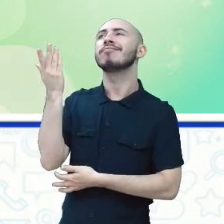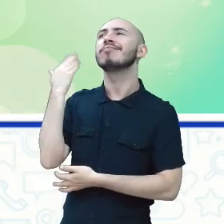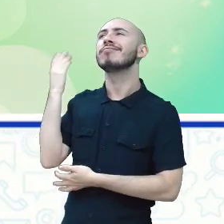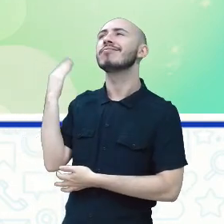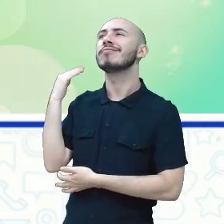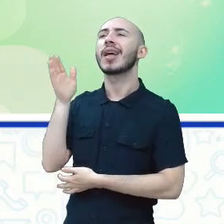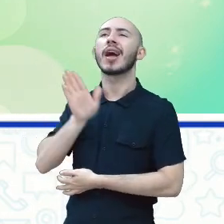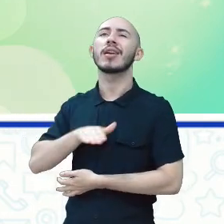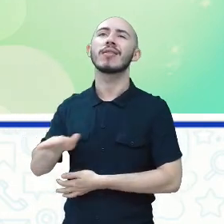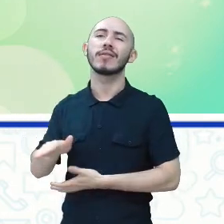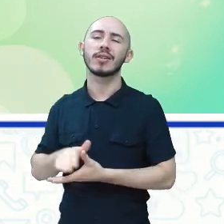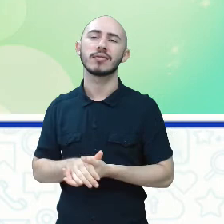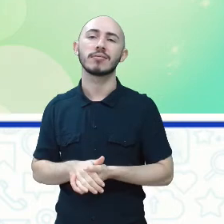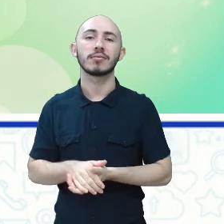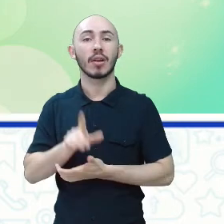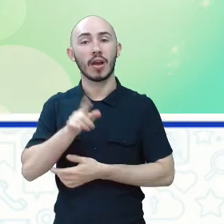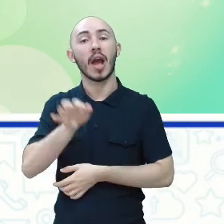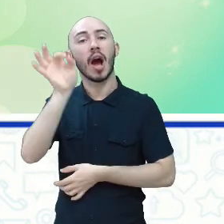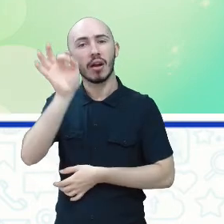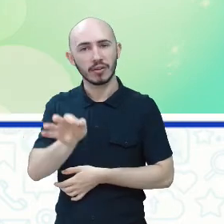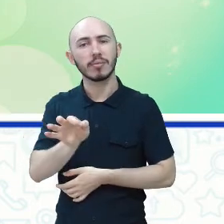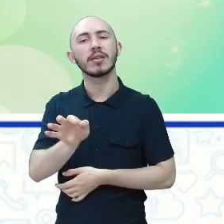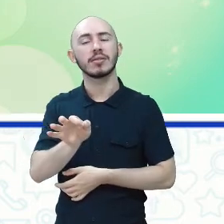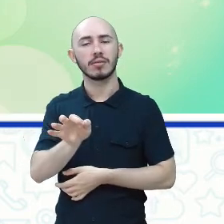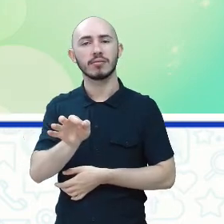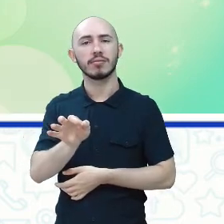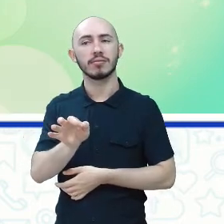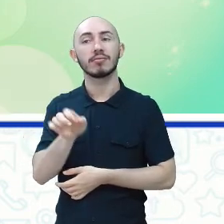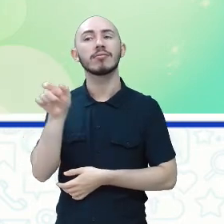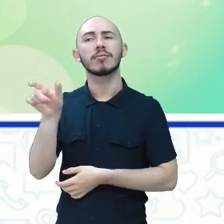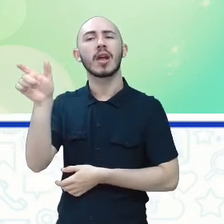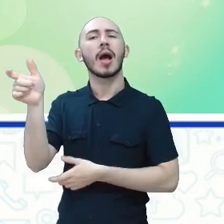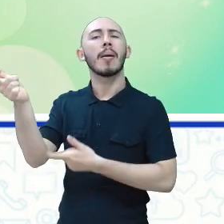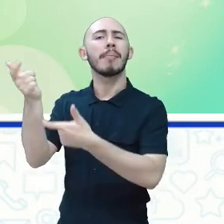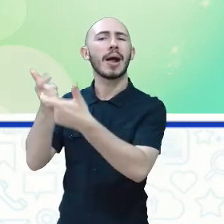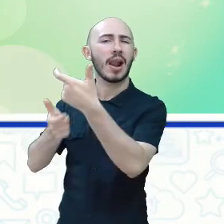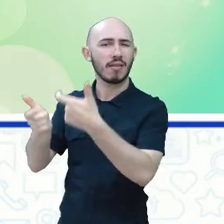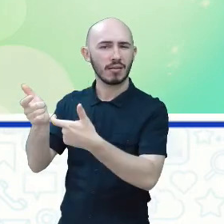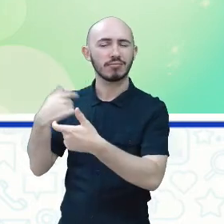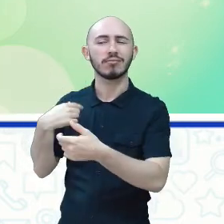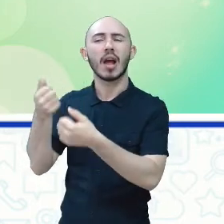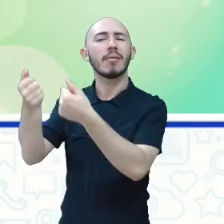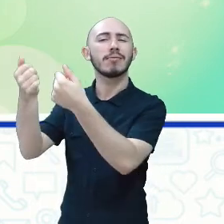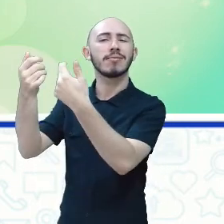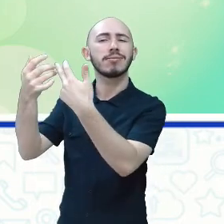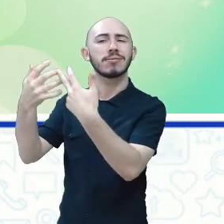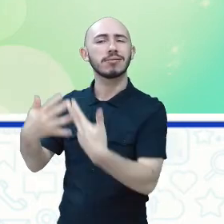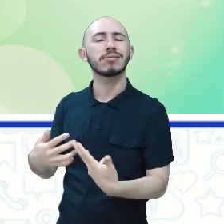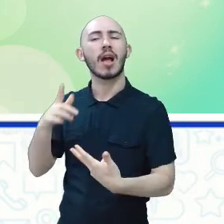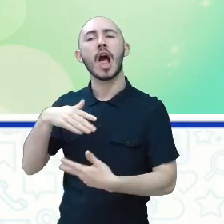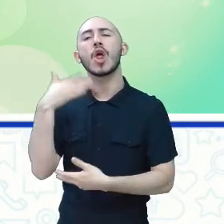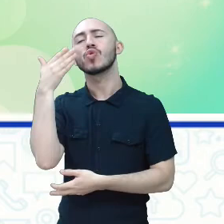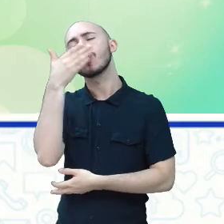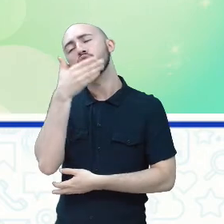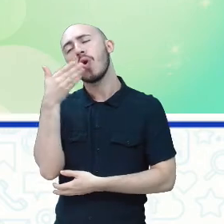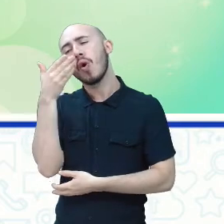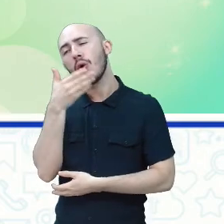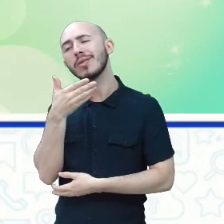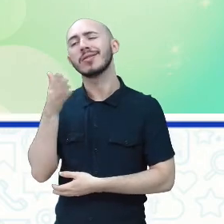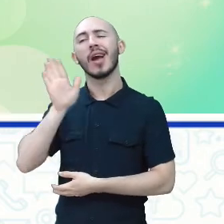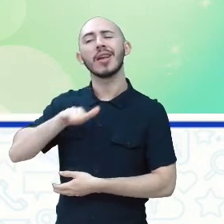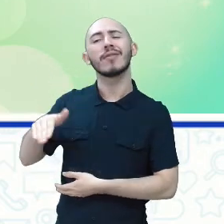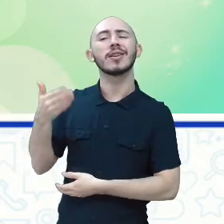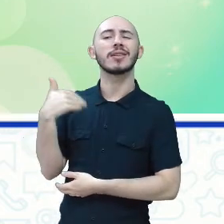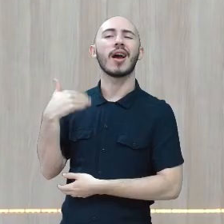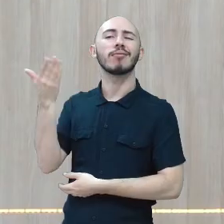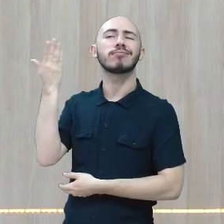é? Se é afirmação, eu estou dizendo que as palavras de alguém eram os doces da minha infância. São palavras agradáveis.